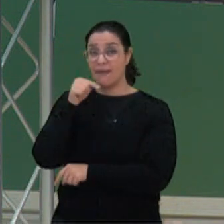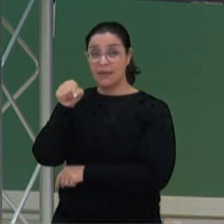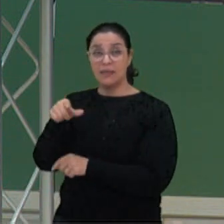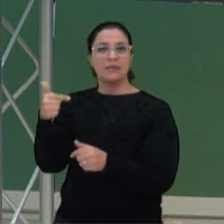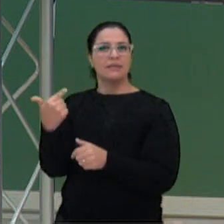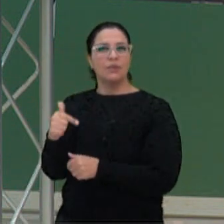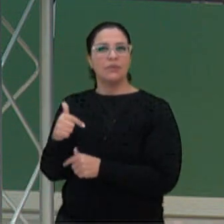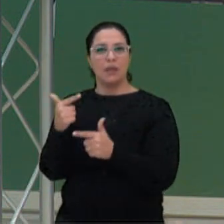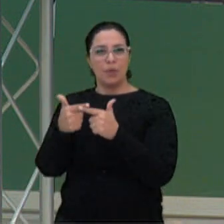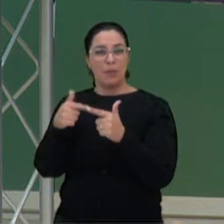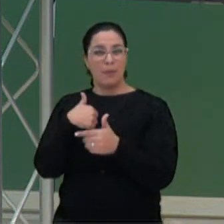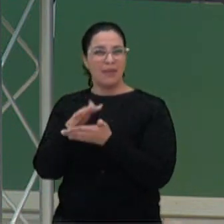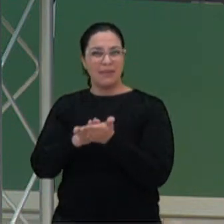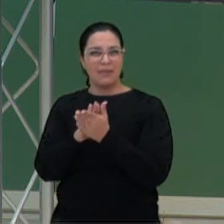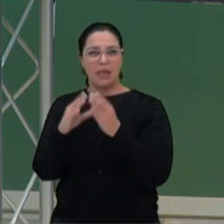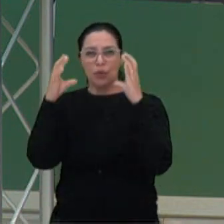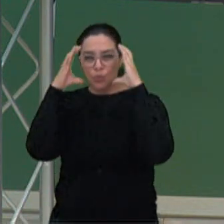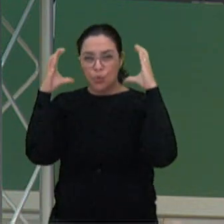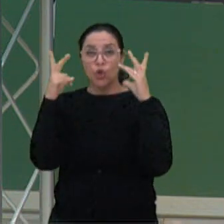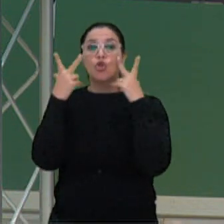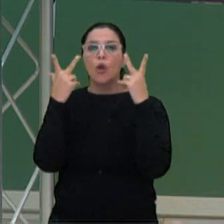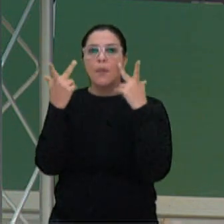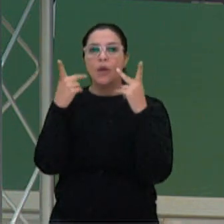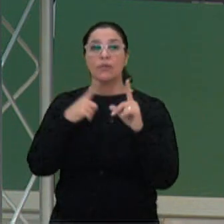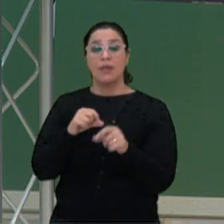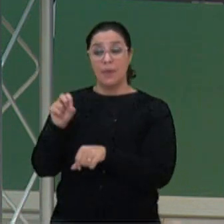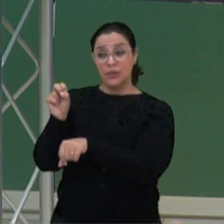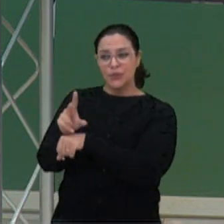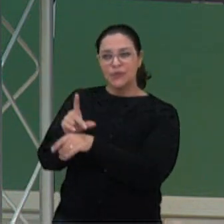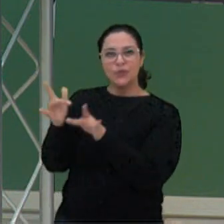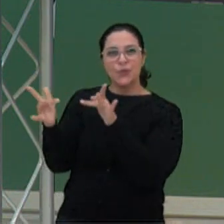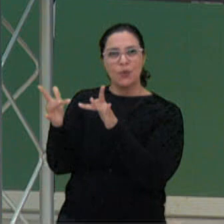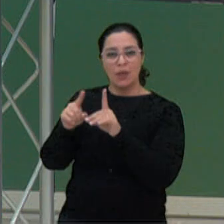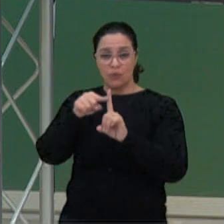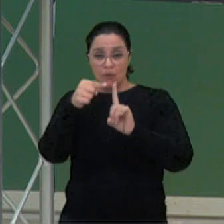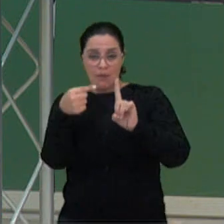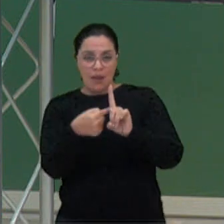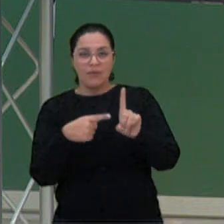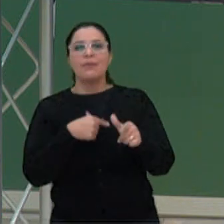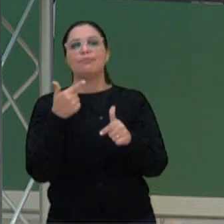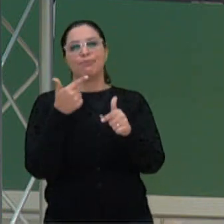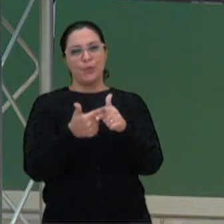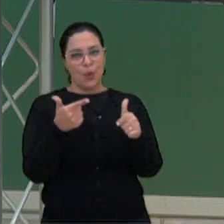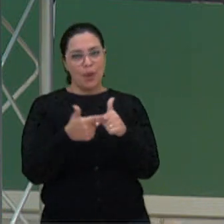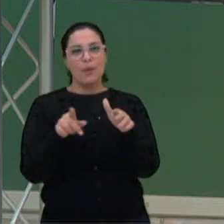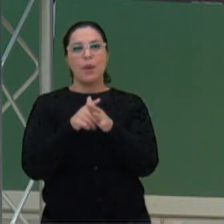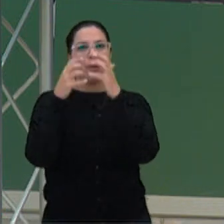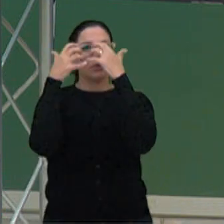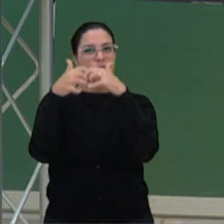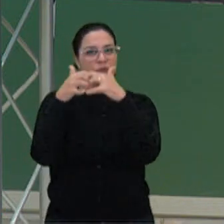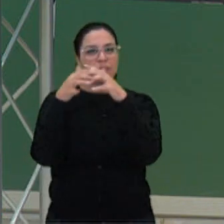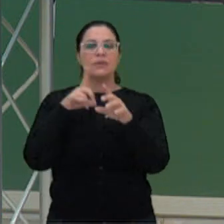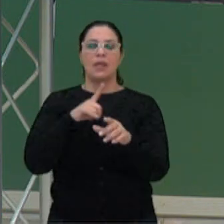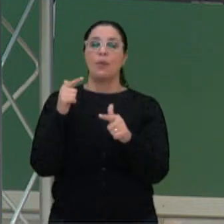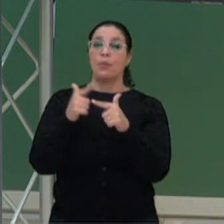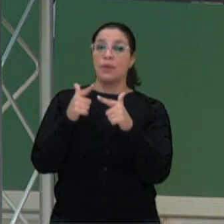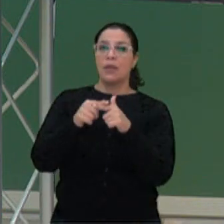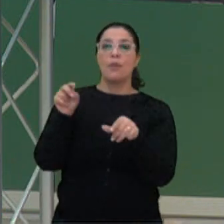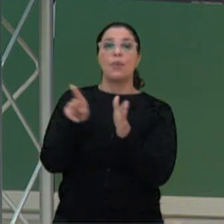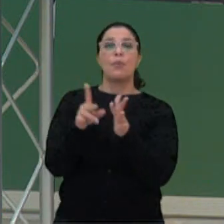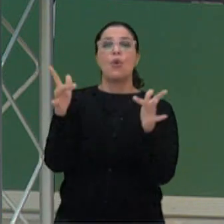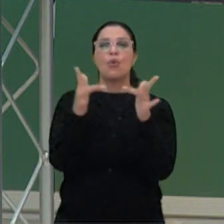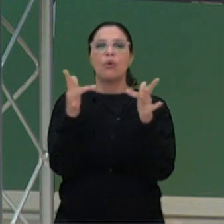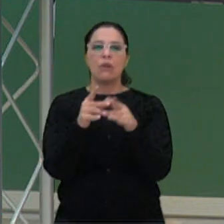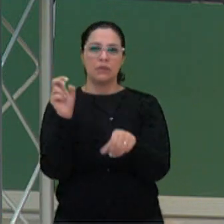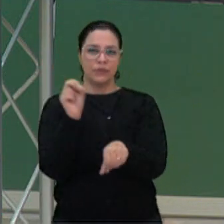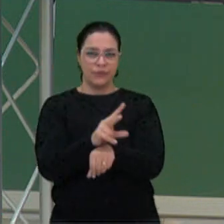têm microcefalia, mas que foram expostas ao vírus durante a gestação, apresentam alguns problemas cognitivos por conta da